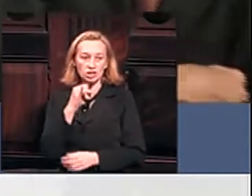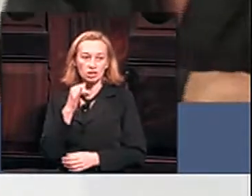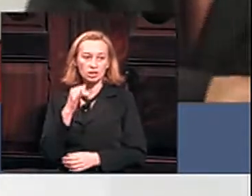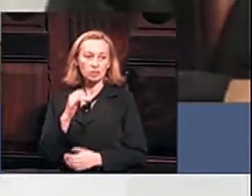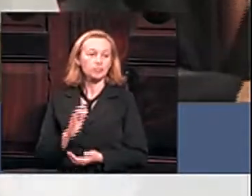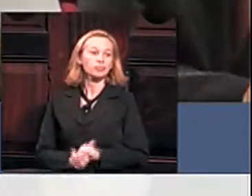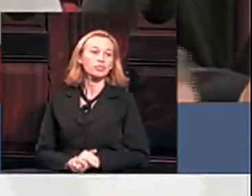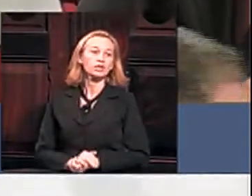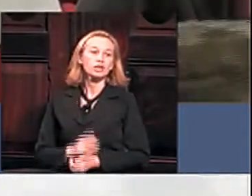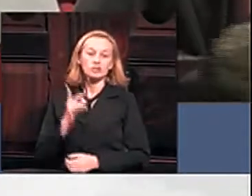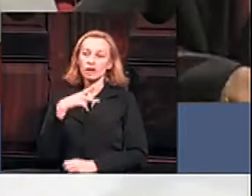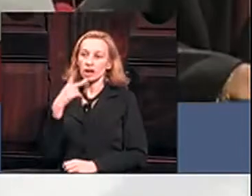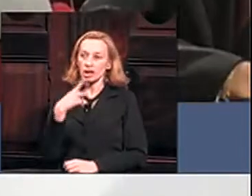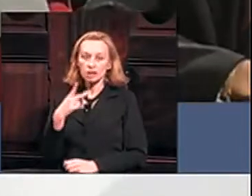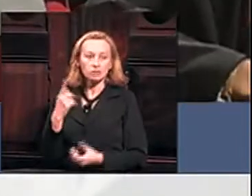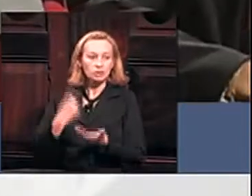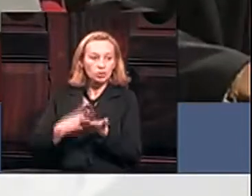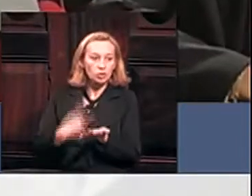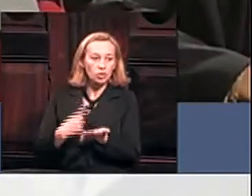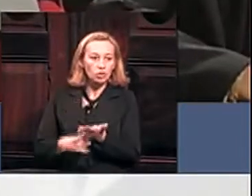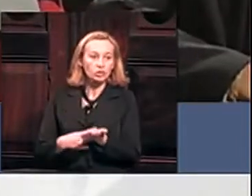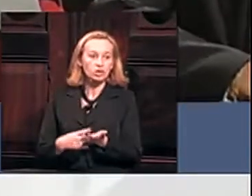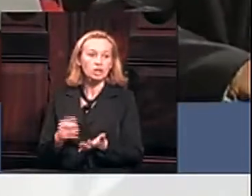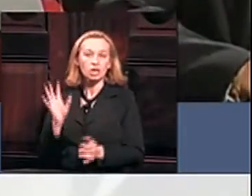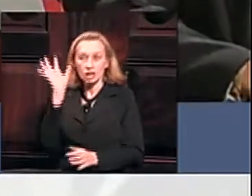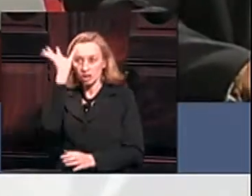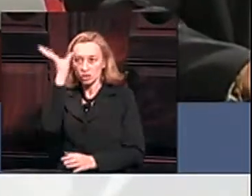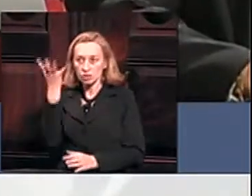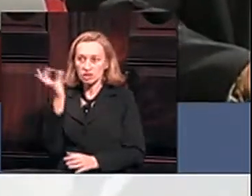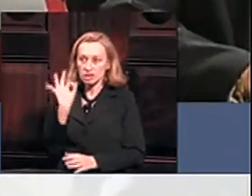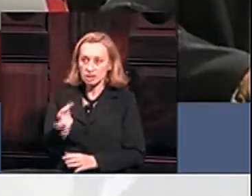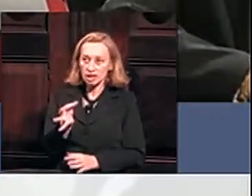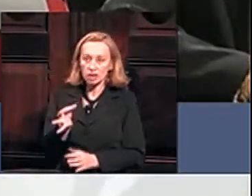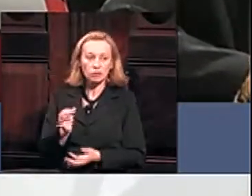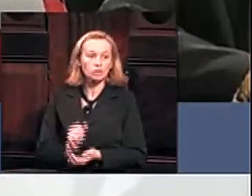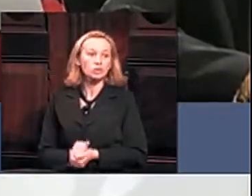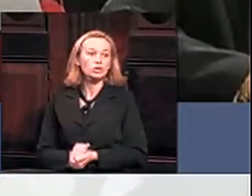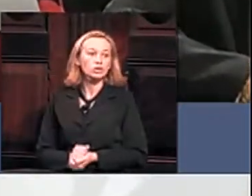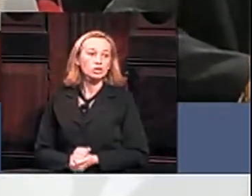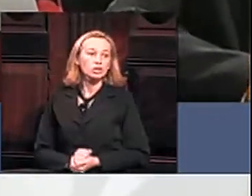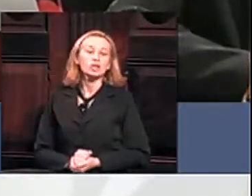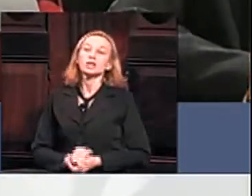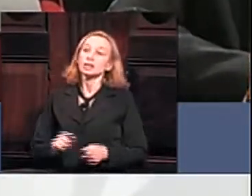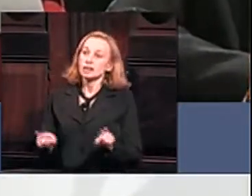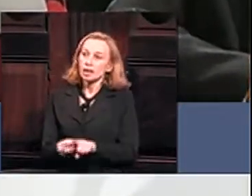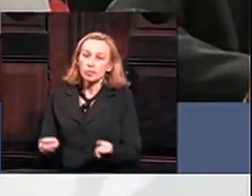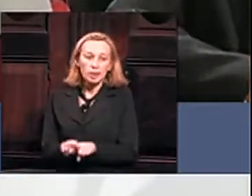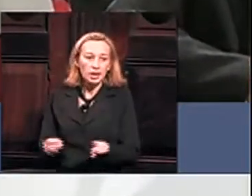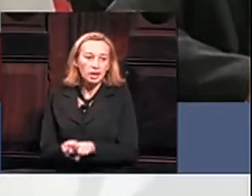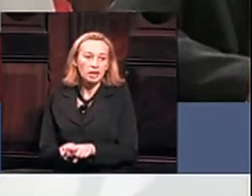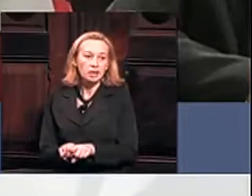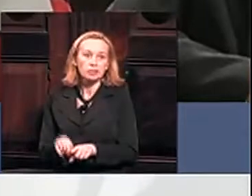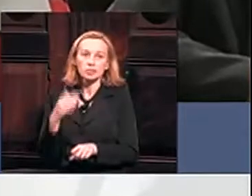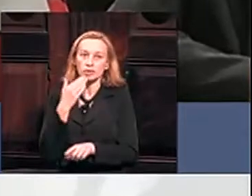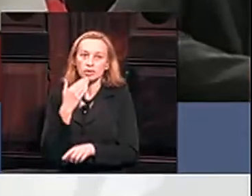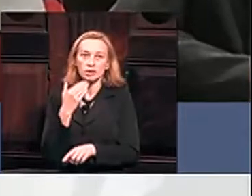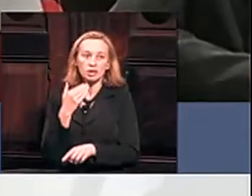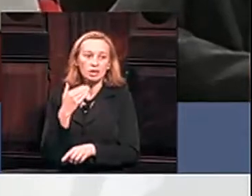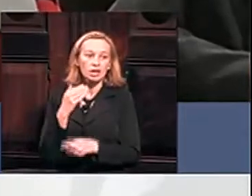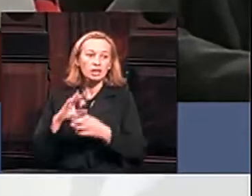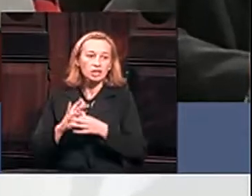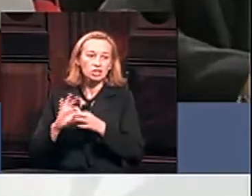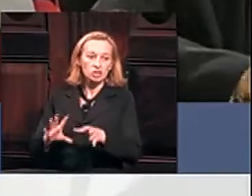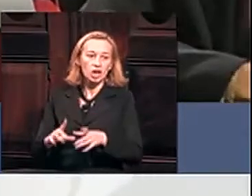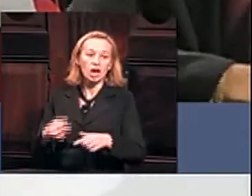estar celebrando esse acordo e resolver em definitivo essa questão do óleo diesel e também permitir a discussão do